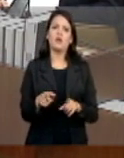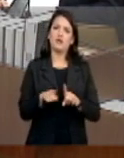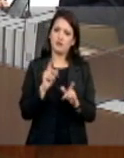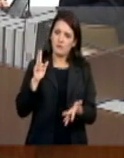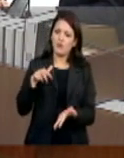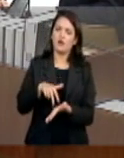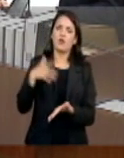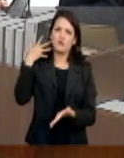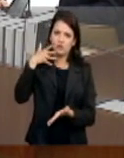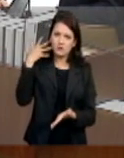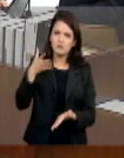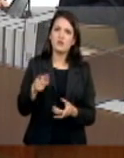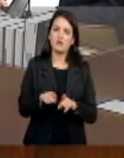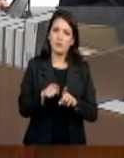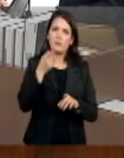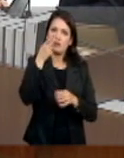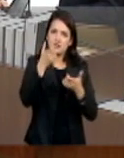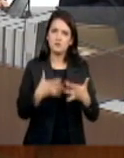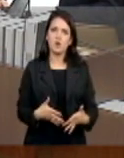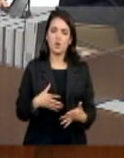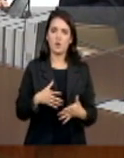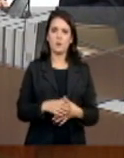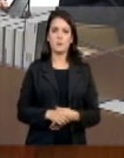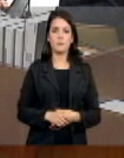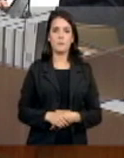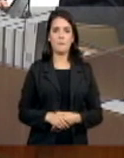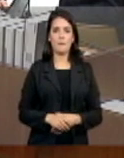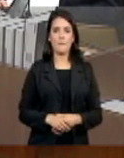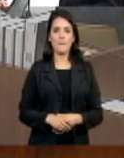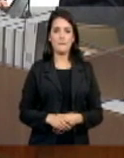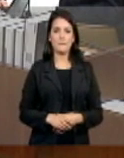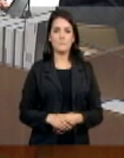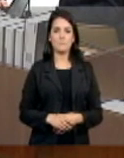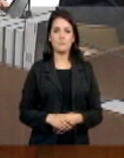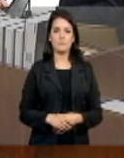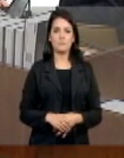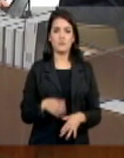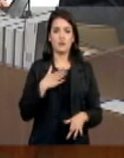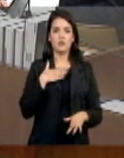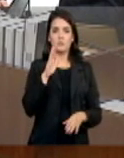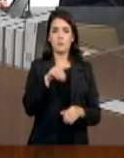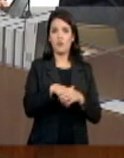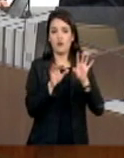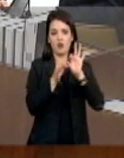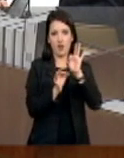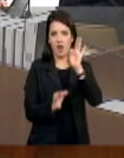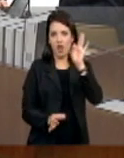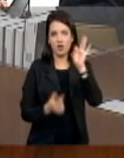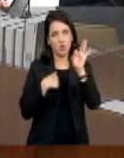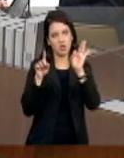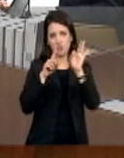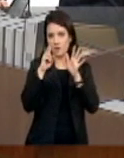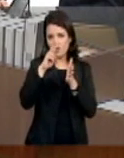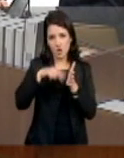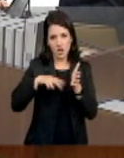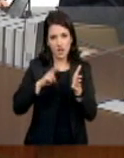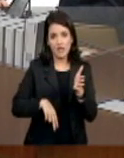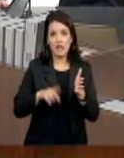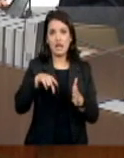eminente procurador-geral da república eu disse eu o meu voto é muito extenso e é óbvio que não vou lê-lo são